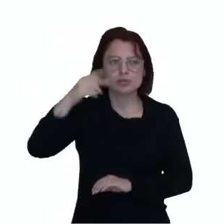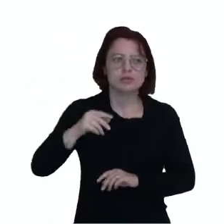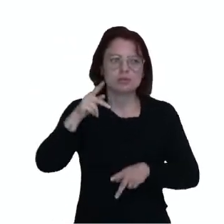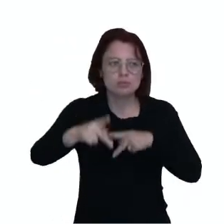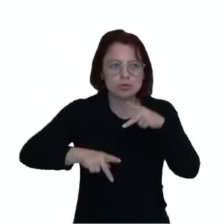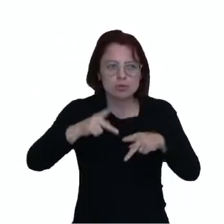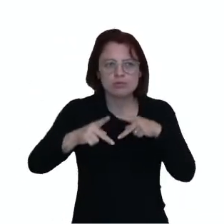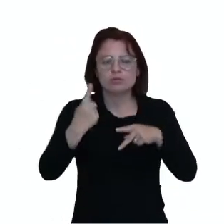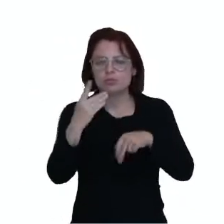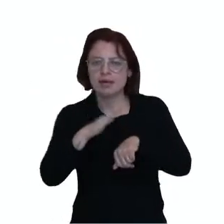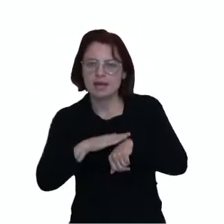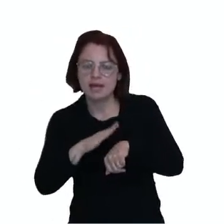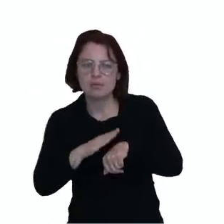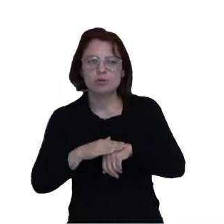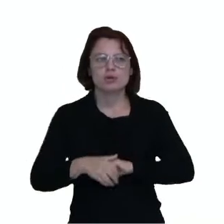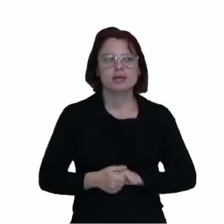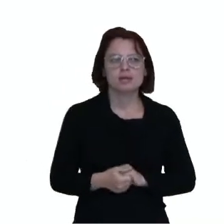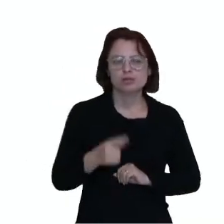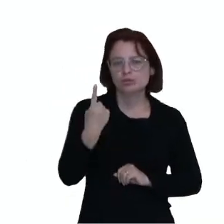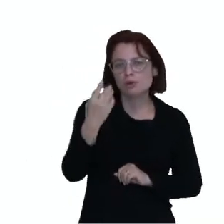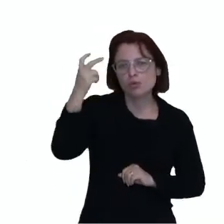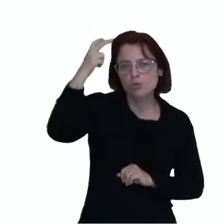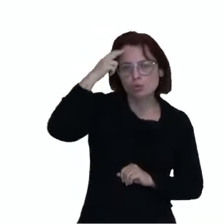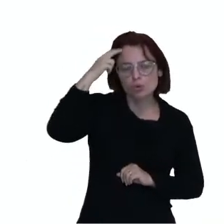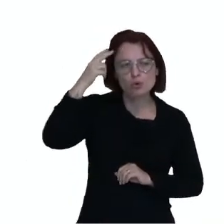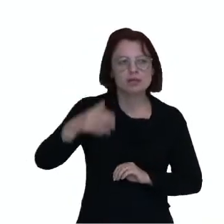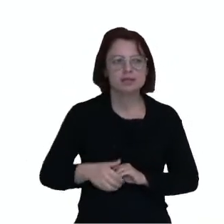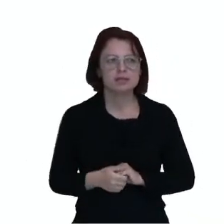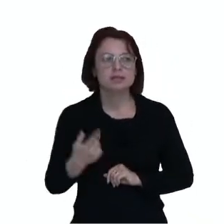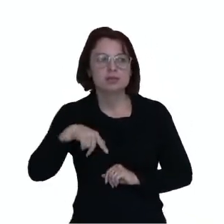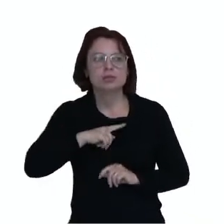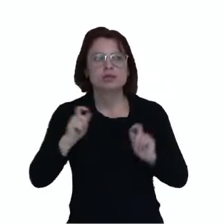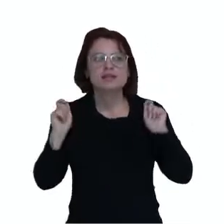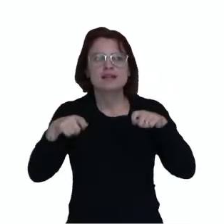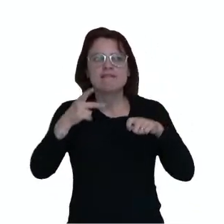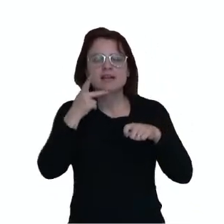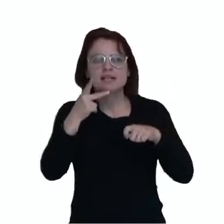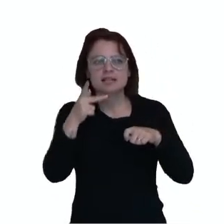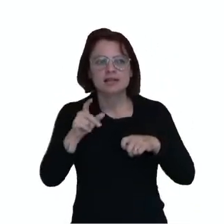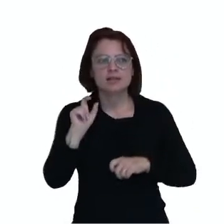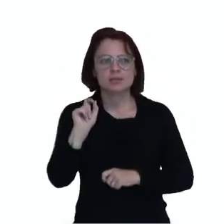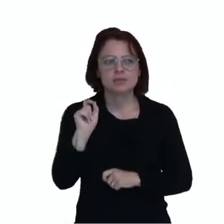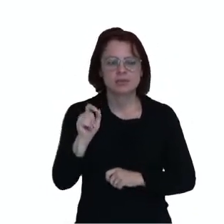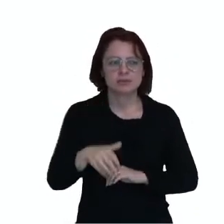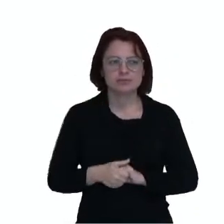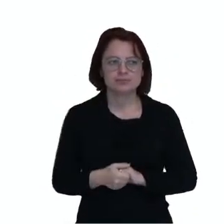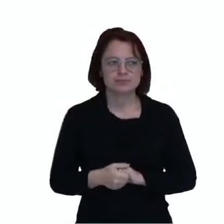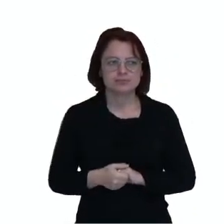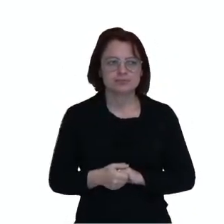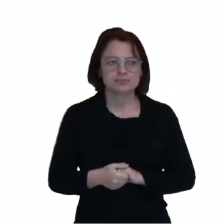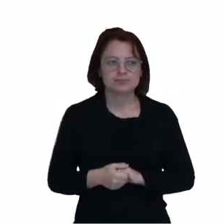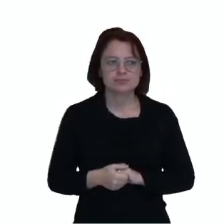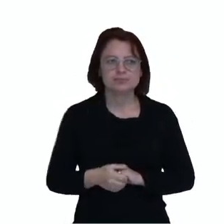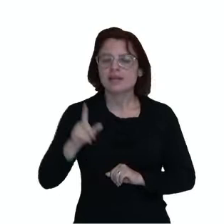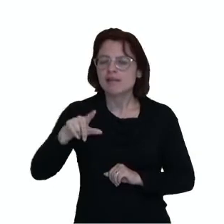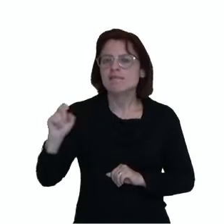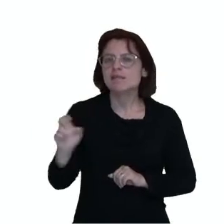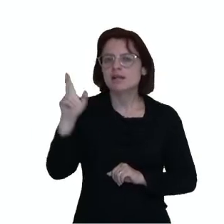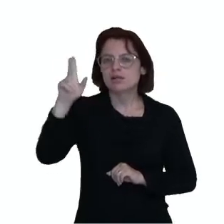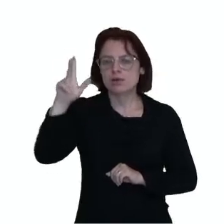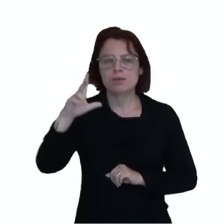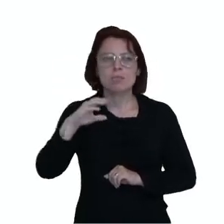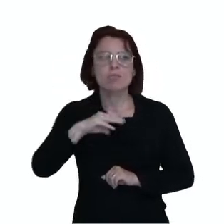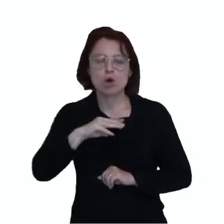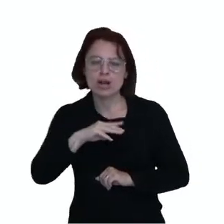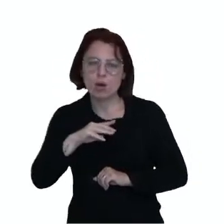uma época, de uma cultura. Então podemos dizer que um dos objetos de estudo da ética são os valores morais. E